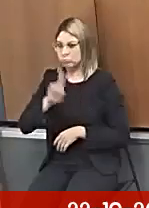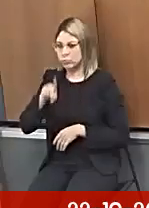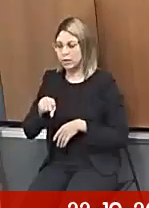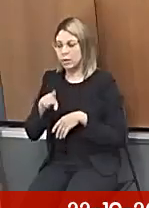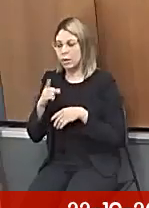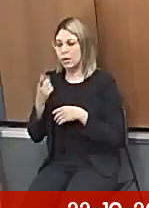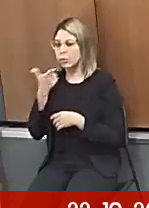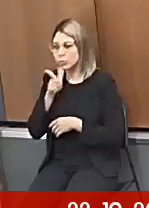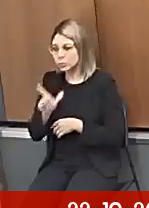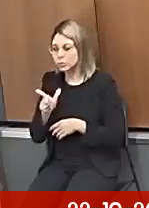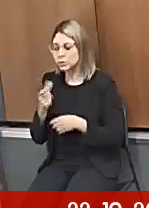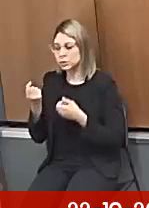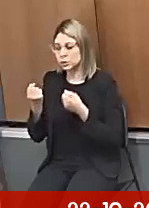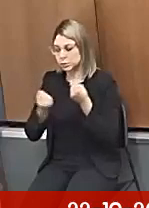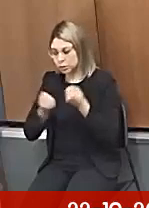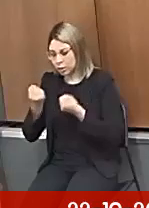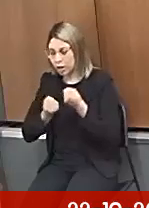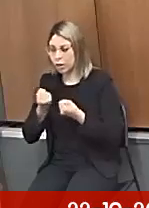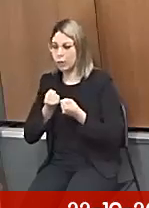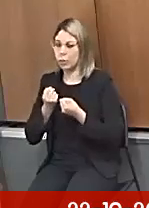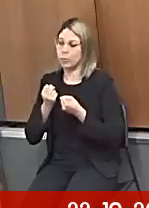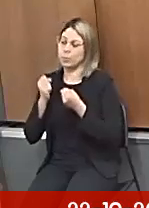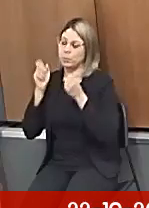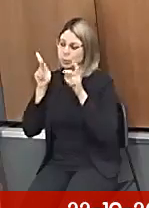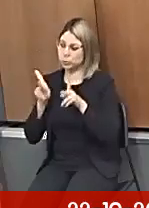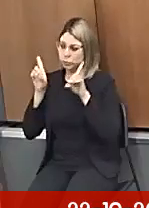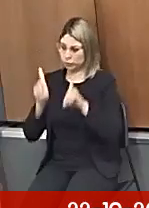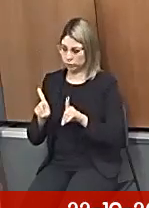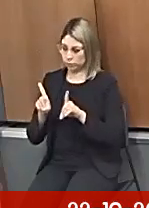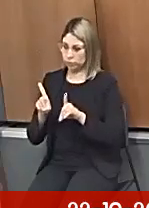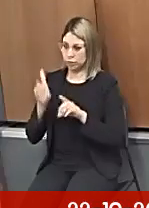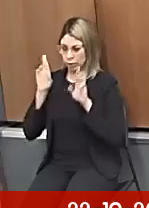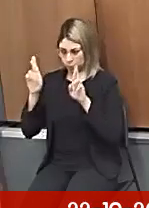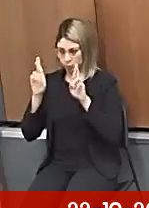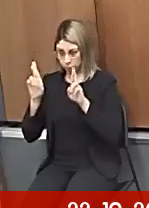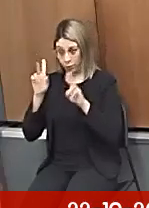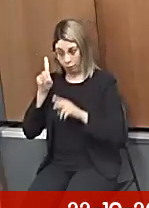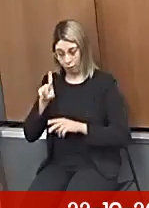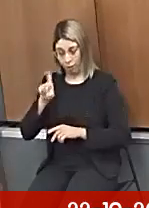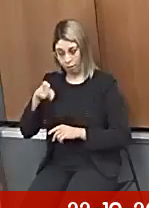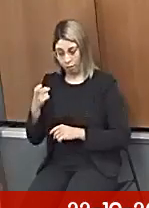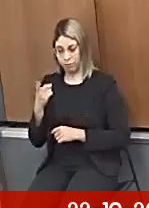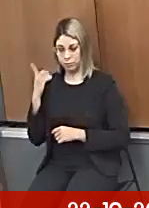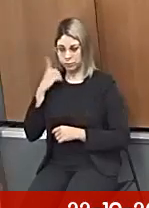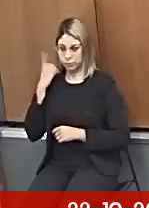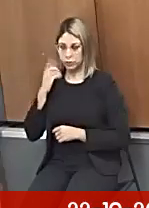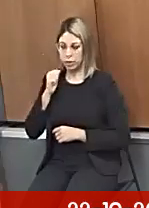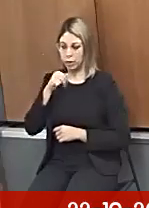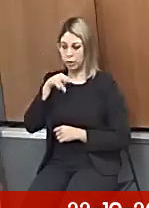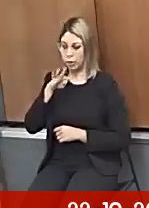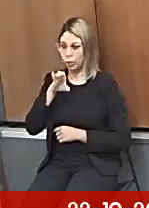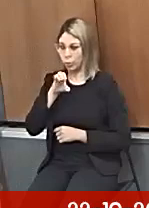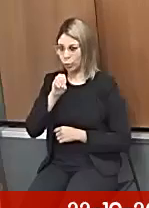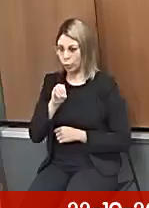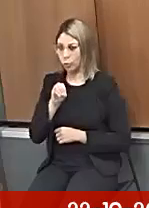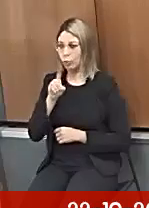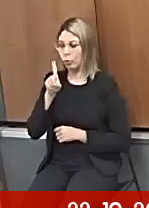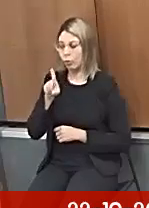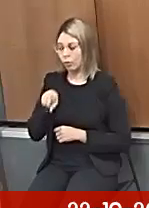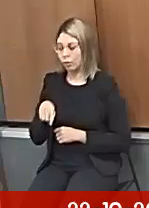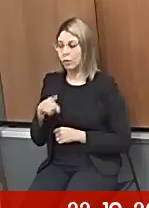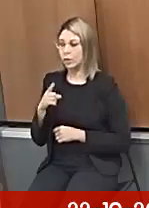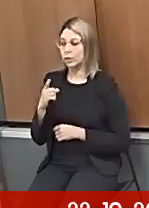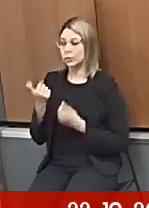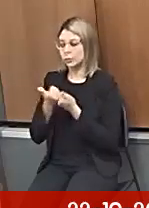de pessoas com deficiência física. O autor é o ex-deputado Antônio Jorge, o relator foi o nosso